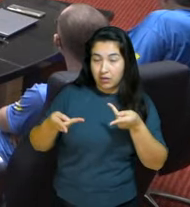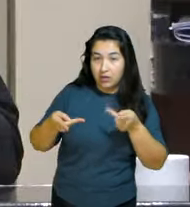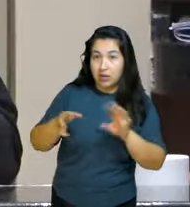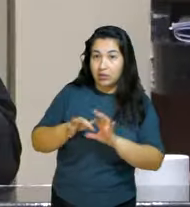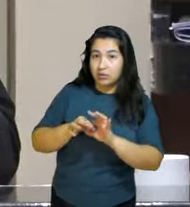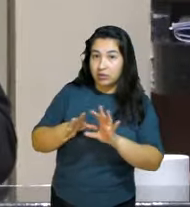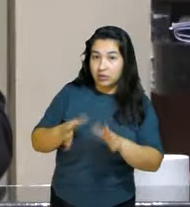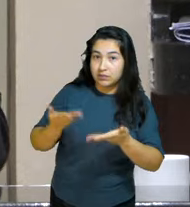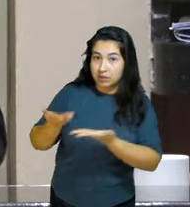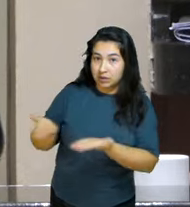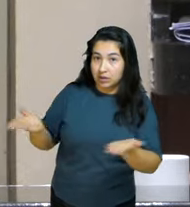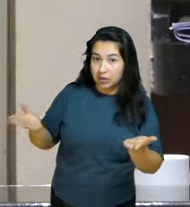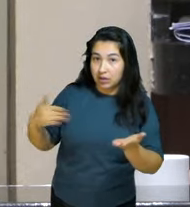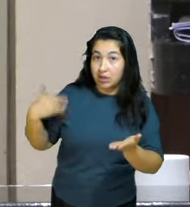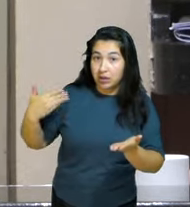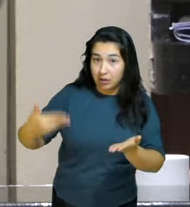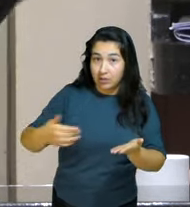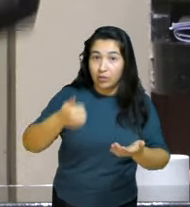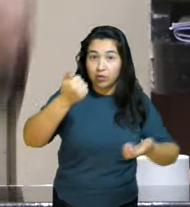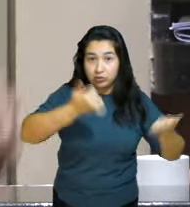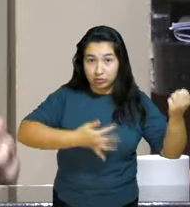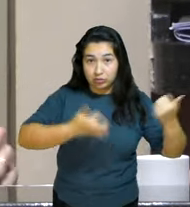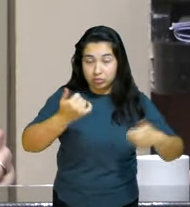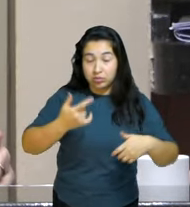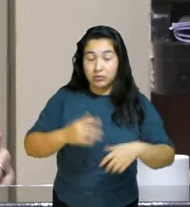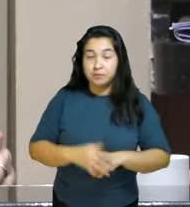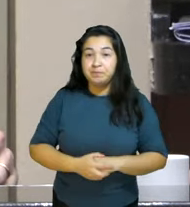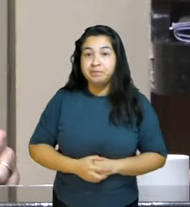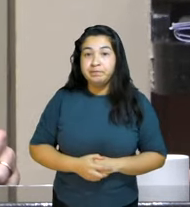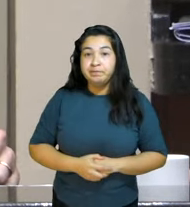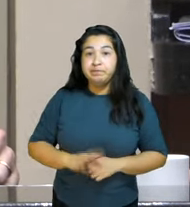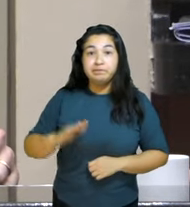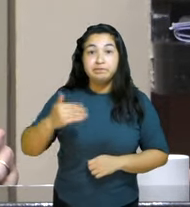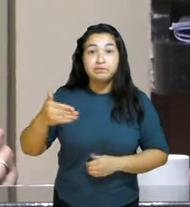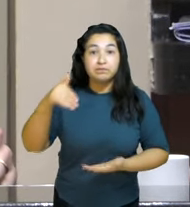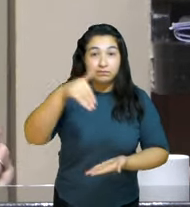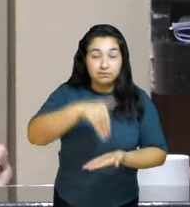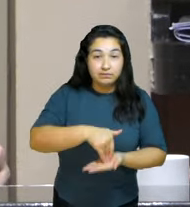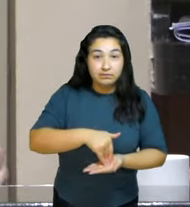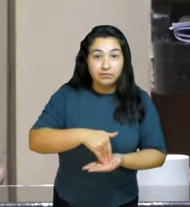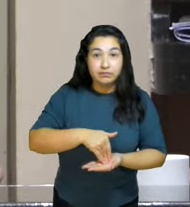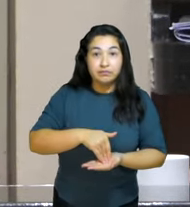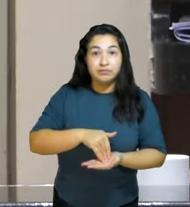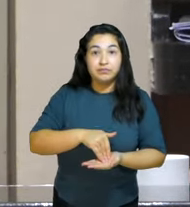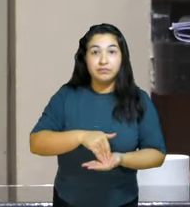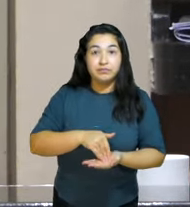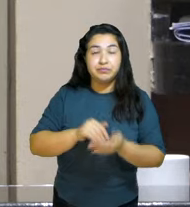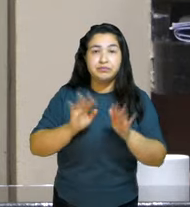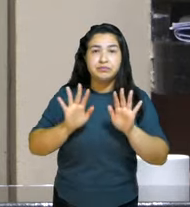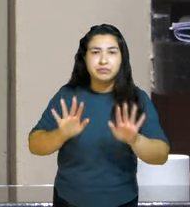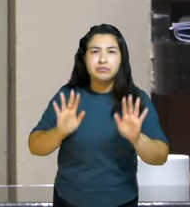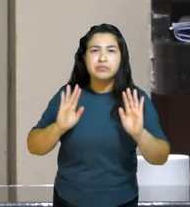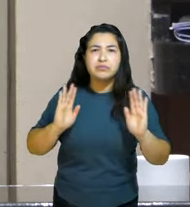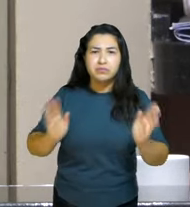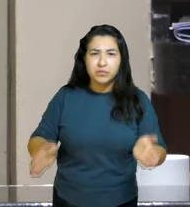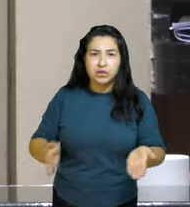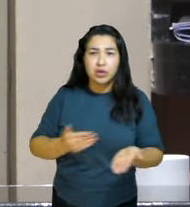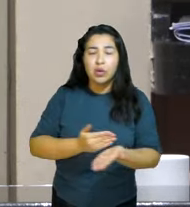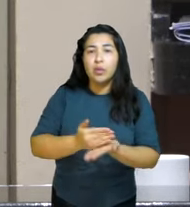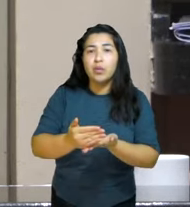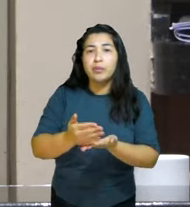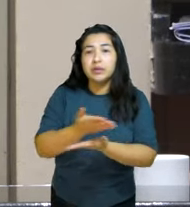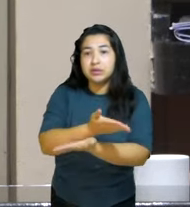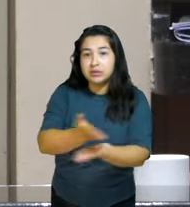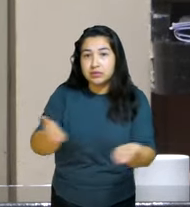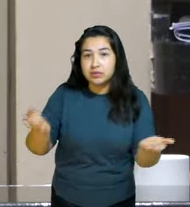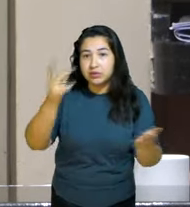Sorato, que ainda vão falar, e, na sequência, finalizando o presidente Freiberg. Mas eu quero já abrir as falas,